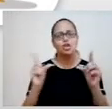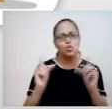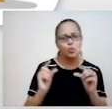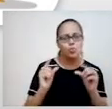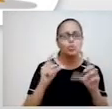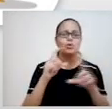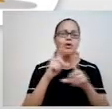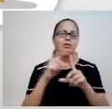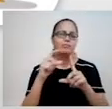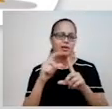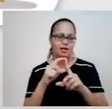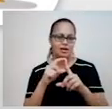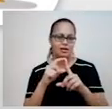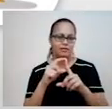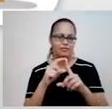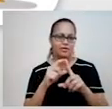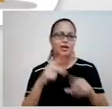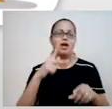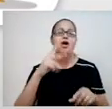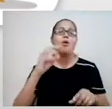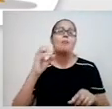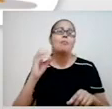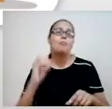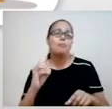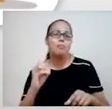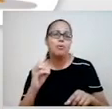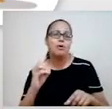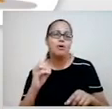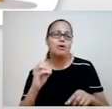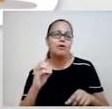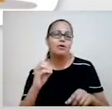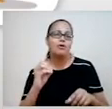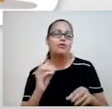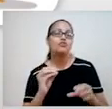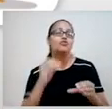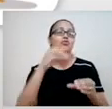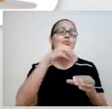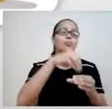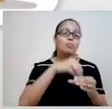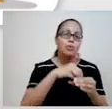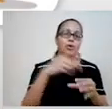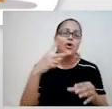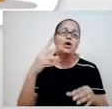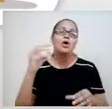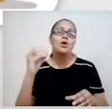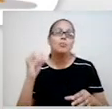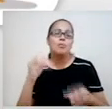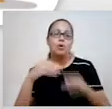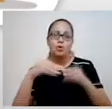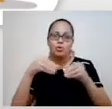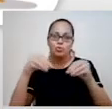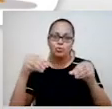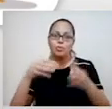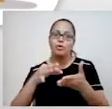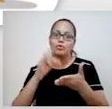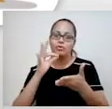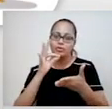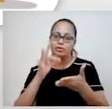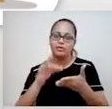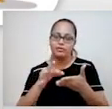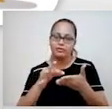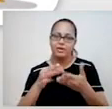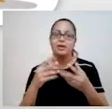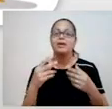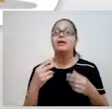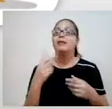pó, pó, pó é pode por pó, e é outro pó, pô, pode pôr. E aí eles fazem essa brincadeira justamente que